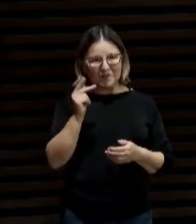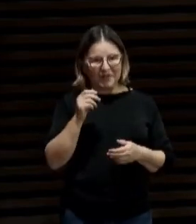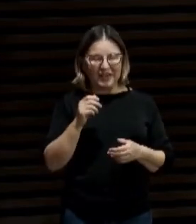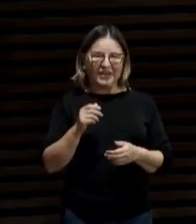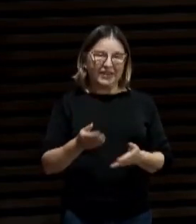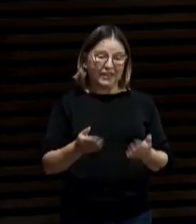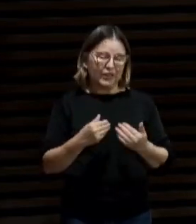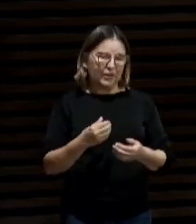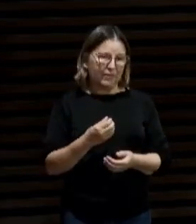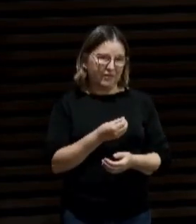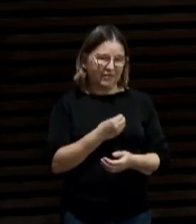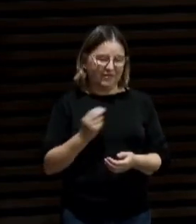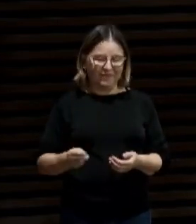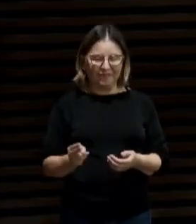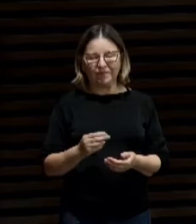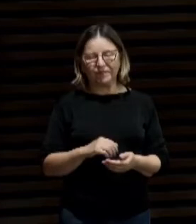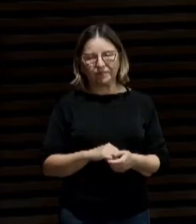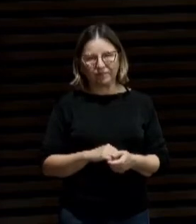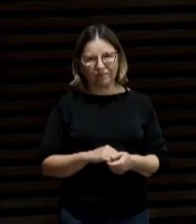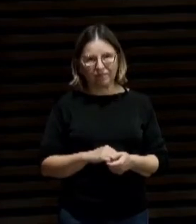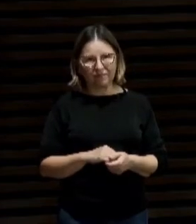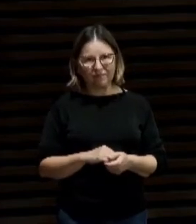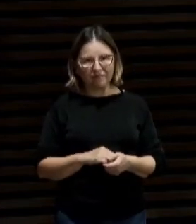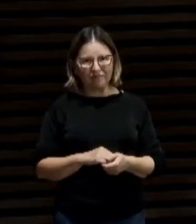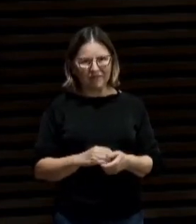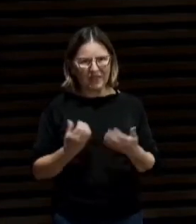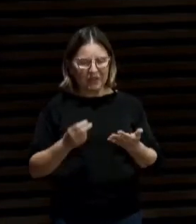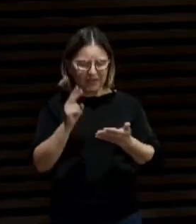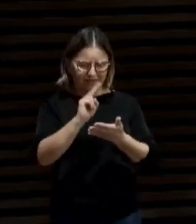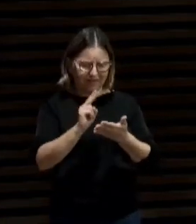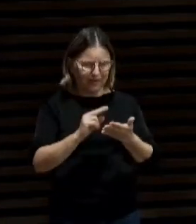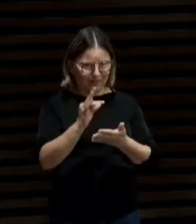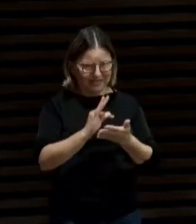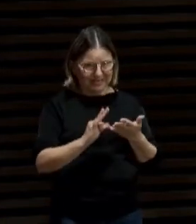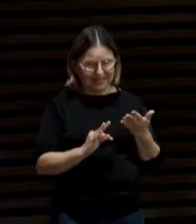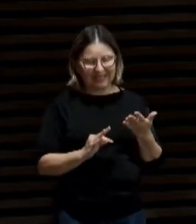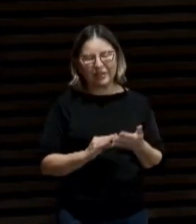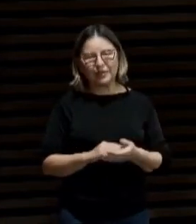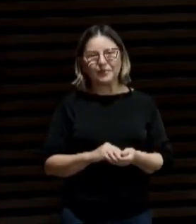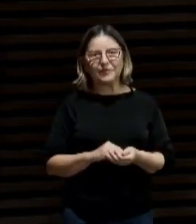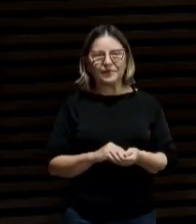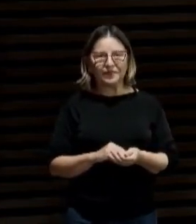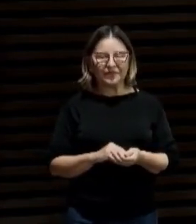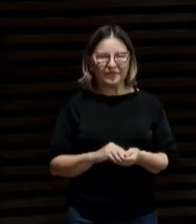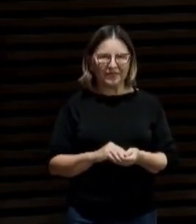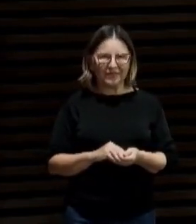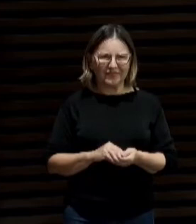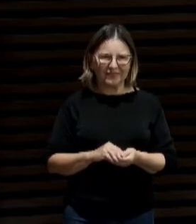com os irmãos, nós não vamos meditar nele, mas só vou fazer uma leitura, 1 Coríntios 15, 51 ao 55,